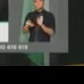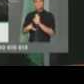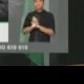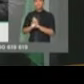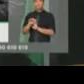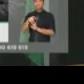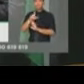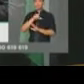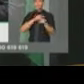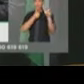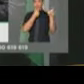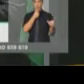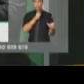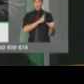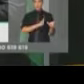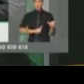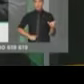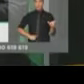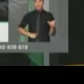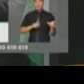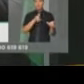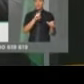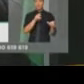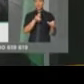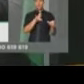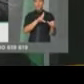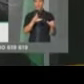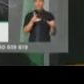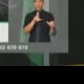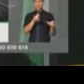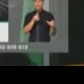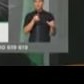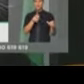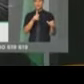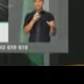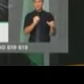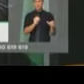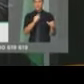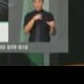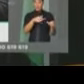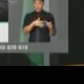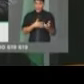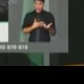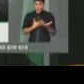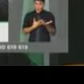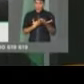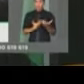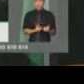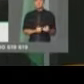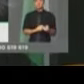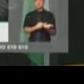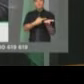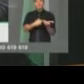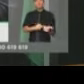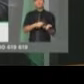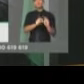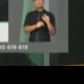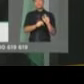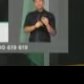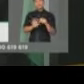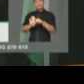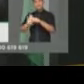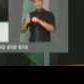o governador Rodrigo Hollenberg, assumiu o compromisso no sentido de que aqueles condomínios que